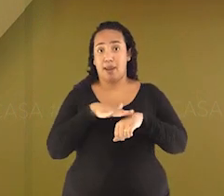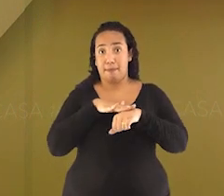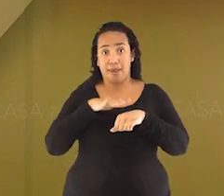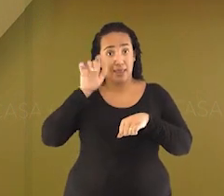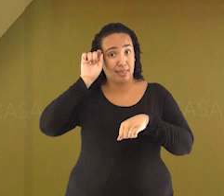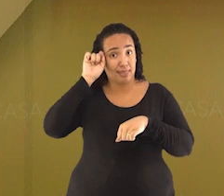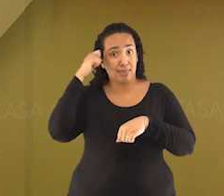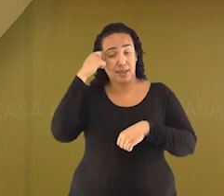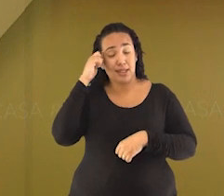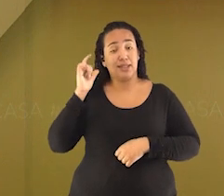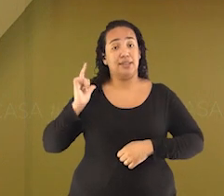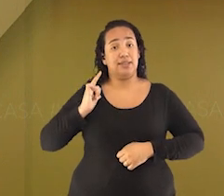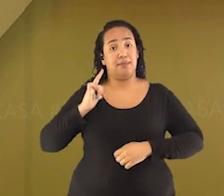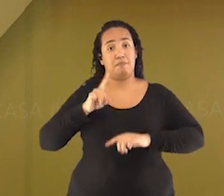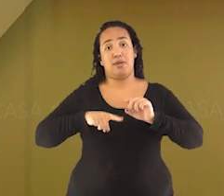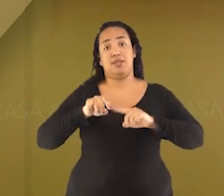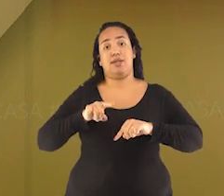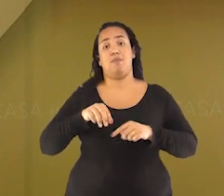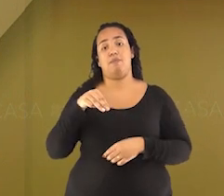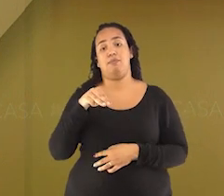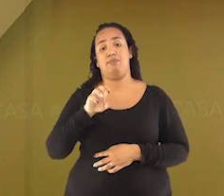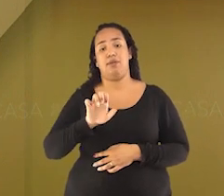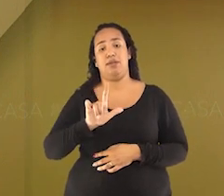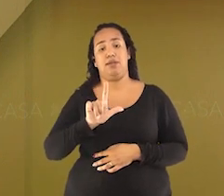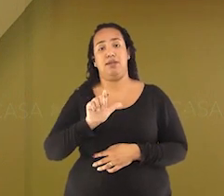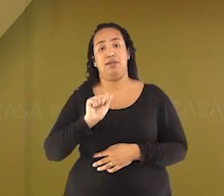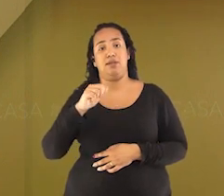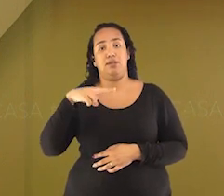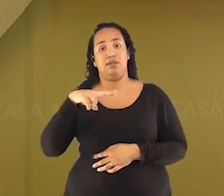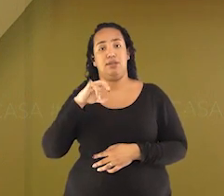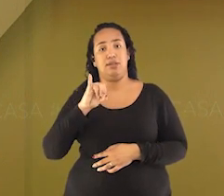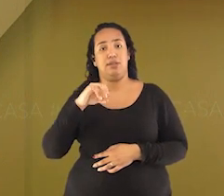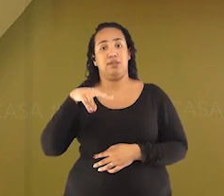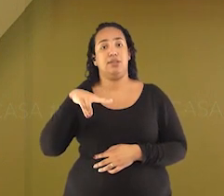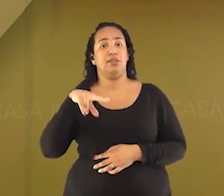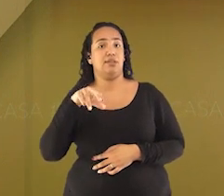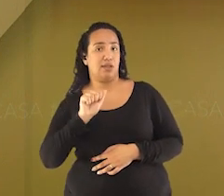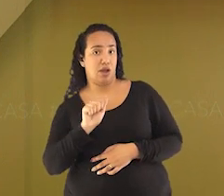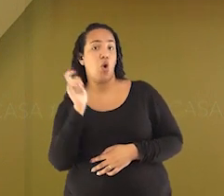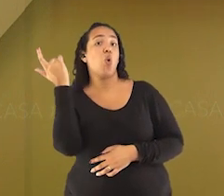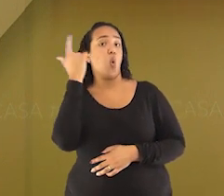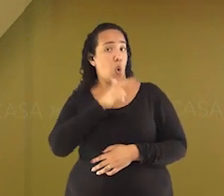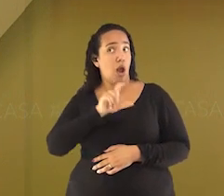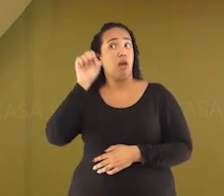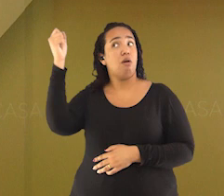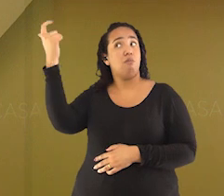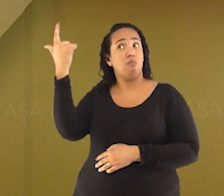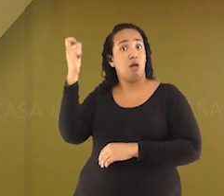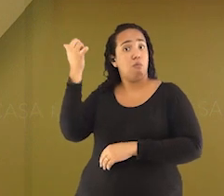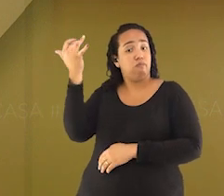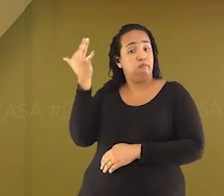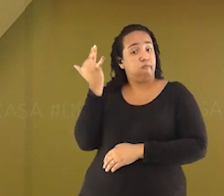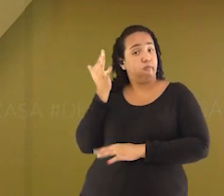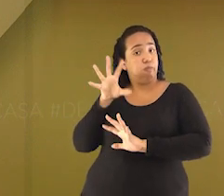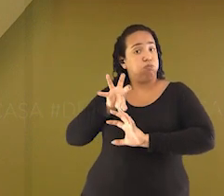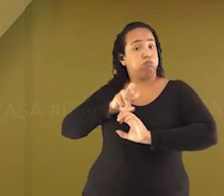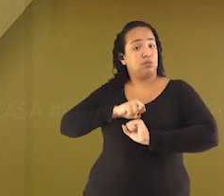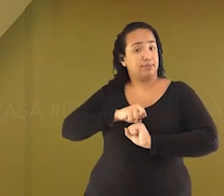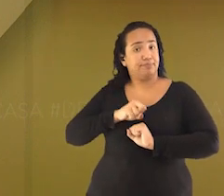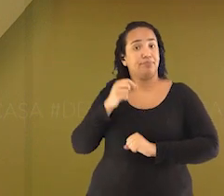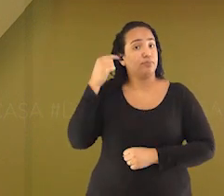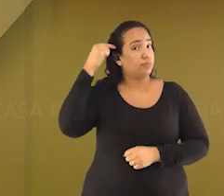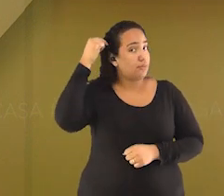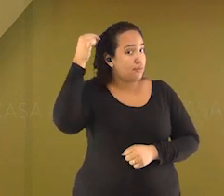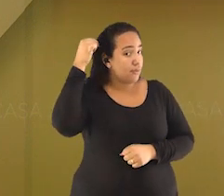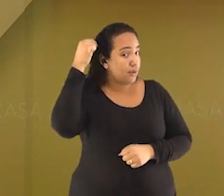ela possui altos níveis de melanina, uma proteína que reduz a ação dos raios ultravioleta. O cabelo crespo, ele consegue manter uma camada de ar